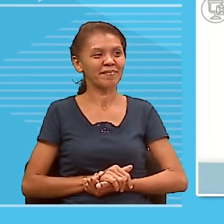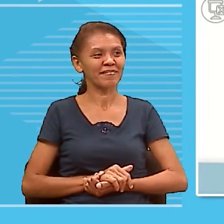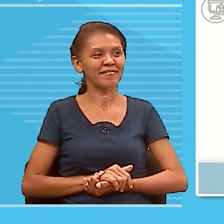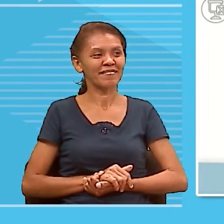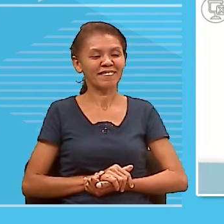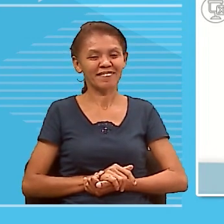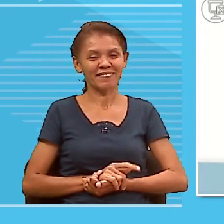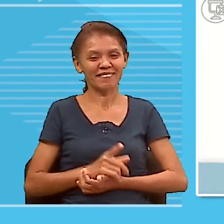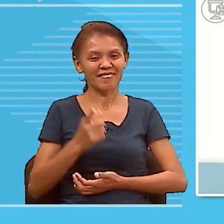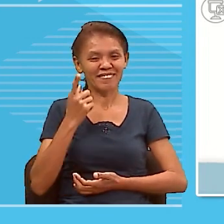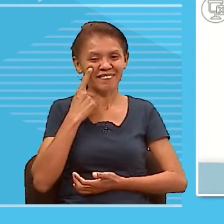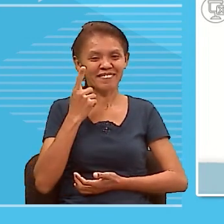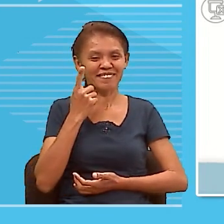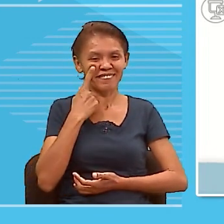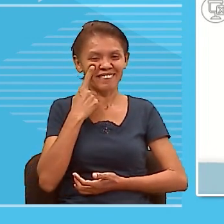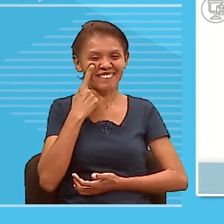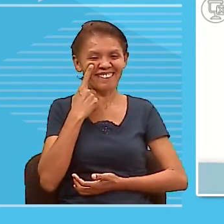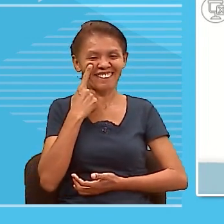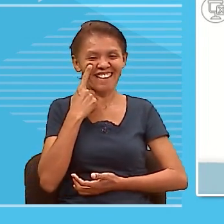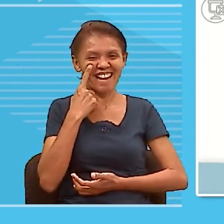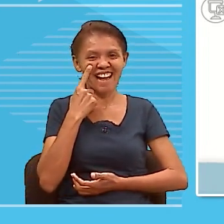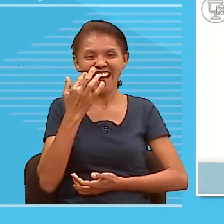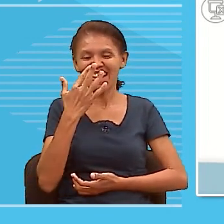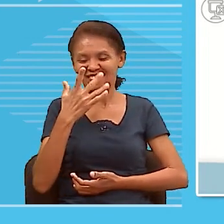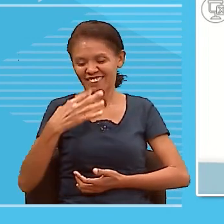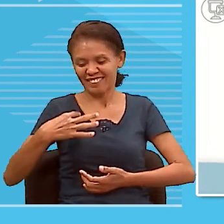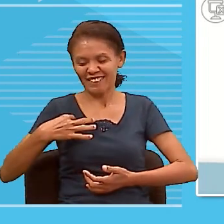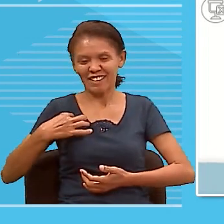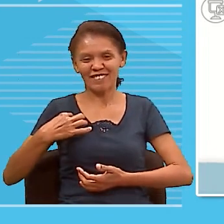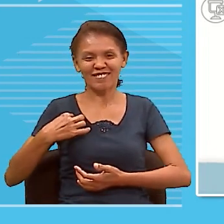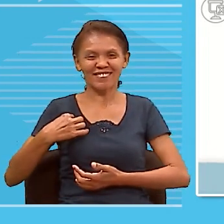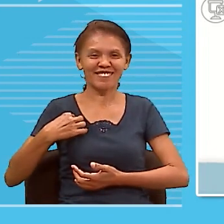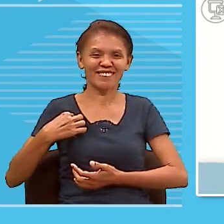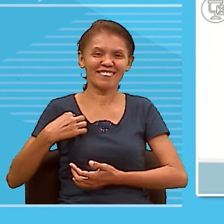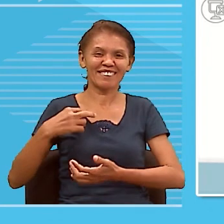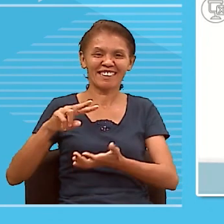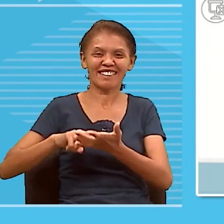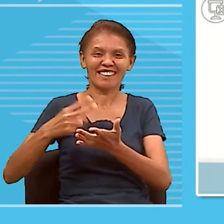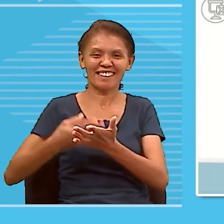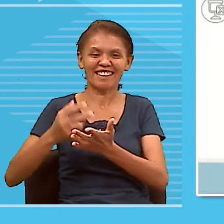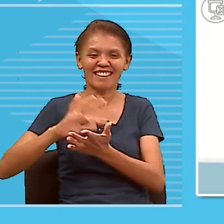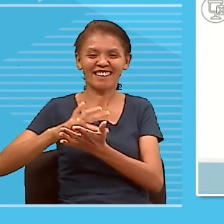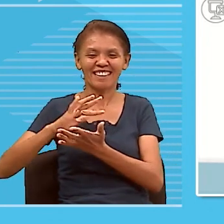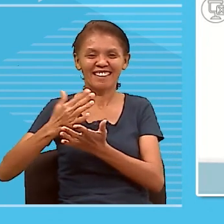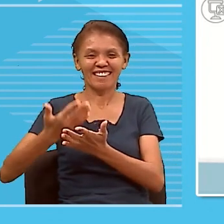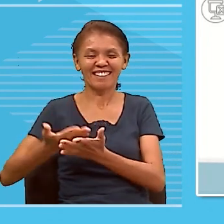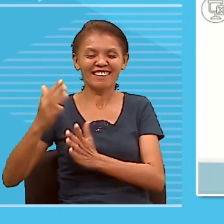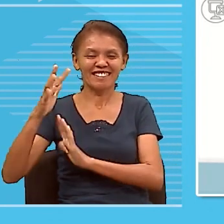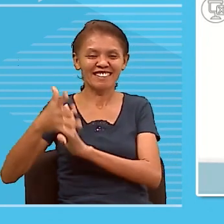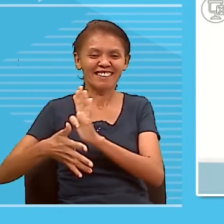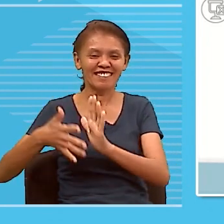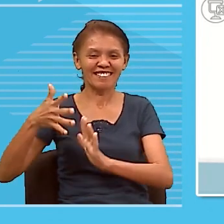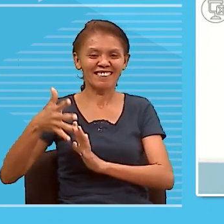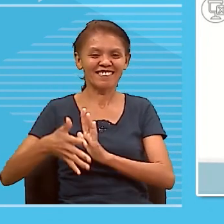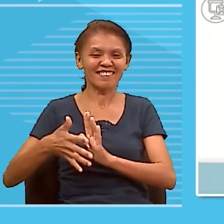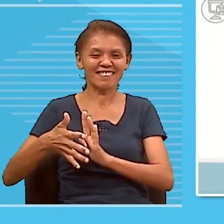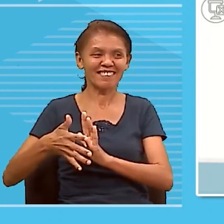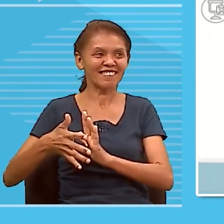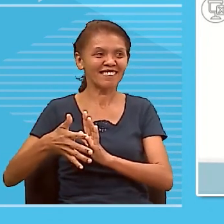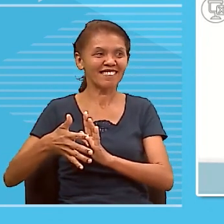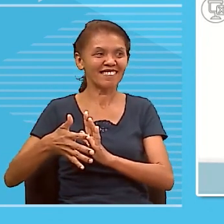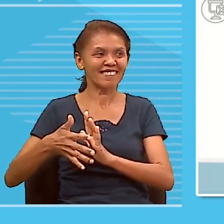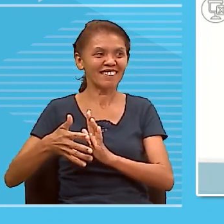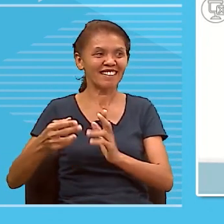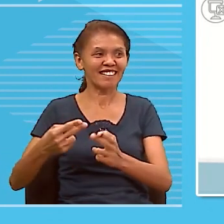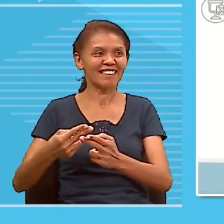Olha bem aí a blusa da nossa da nossa da nossa intérprete bem Olha aí no quadro aí ela está com uma blusa preta